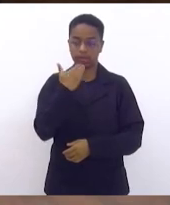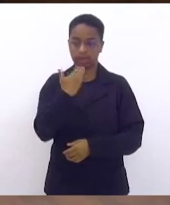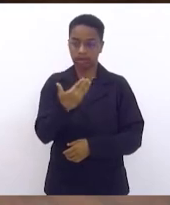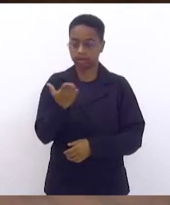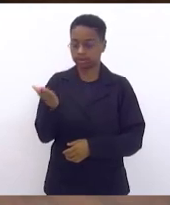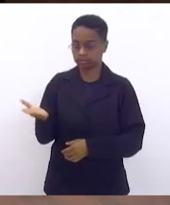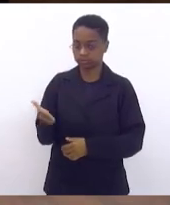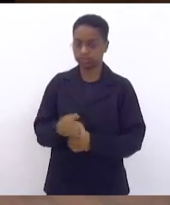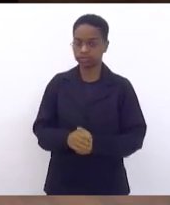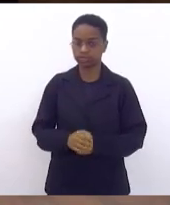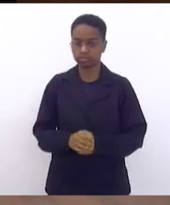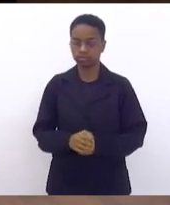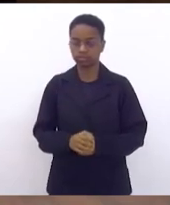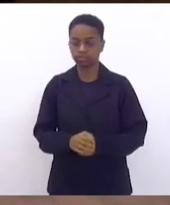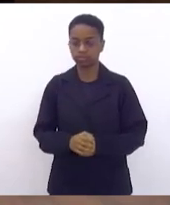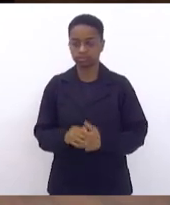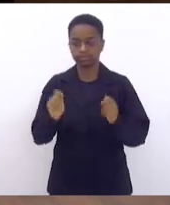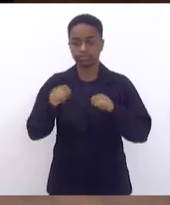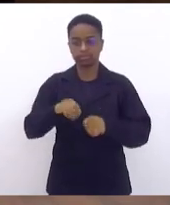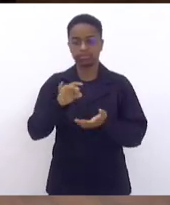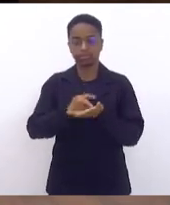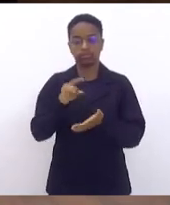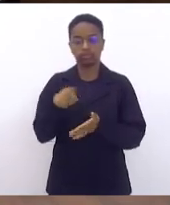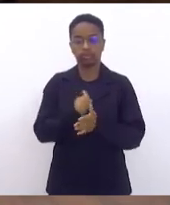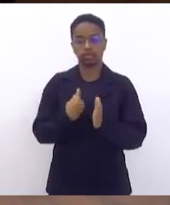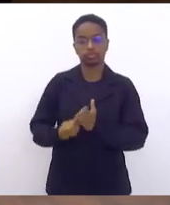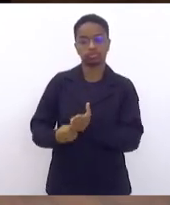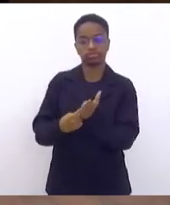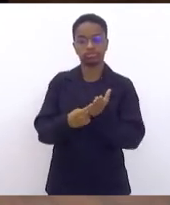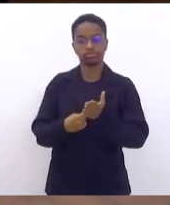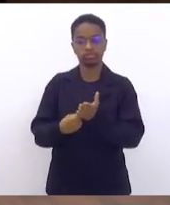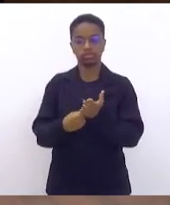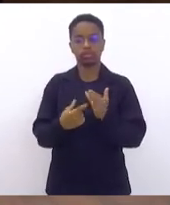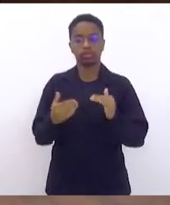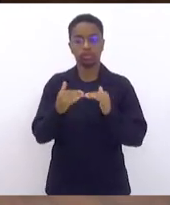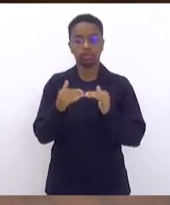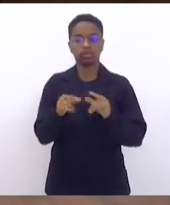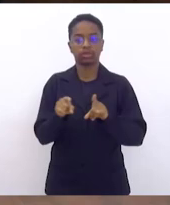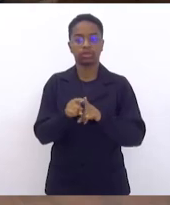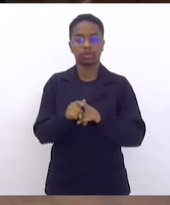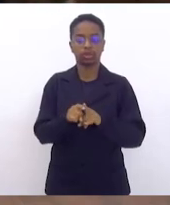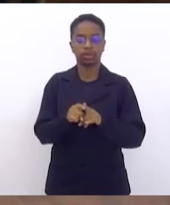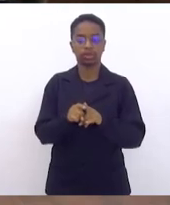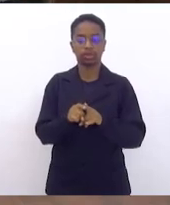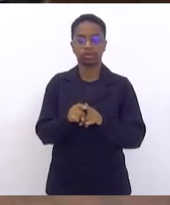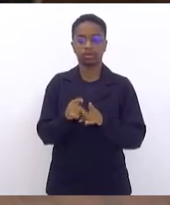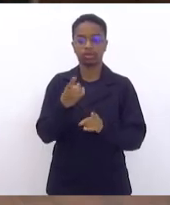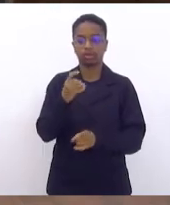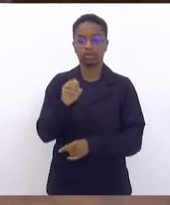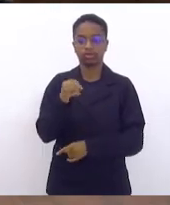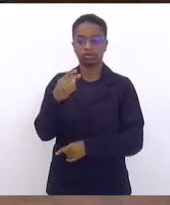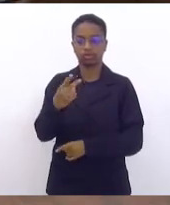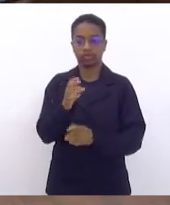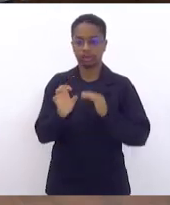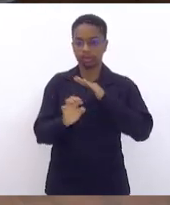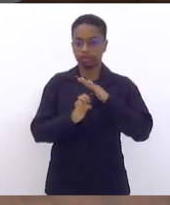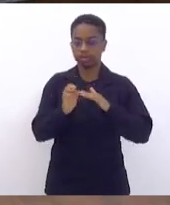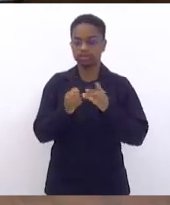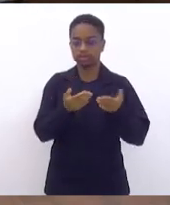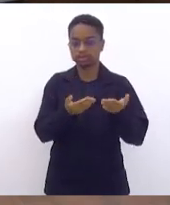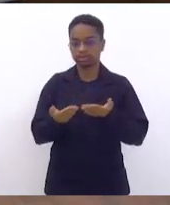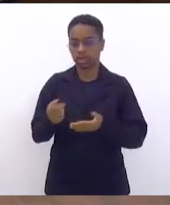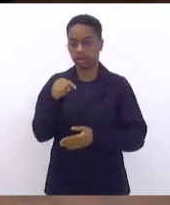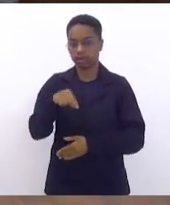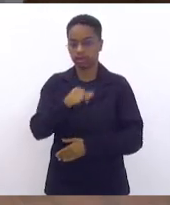o senhor para que possamos construir esse acordo e que a gente possa trazer essas 102 empresas aqui